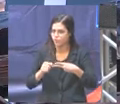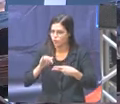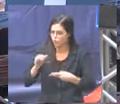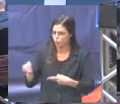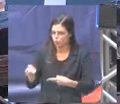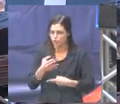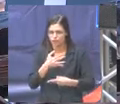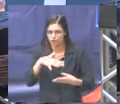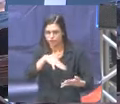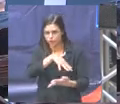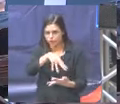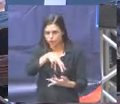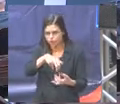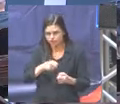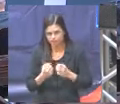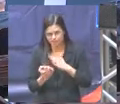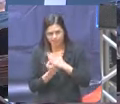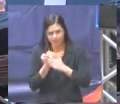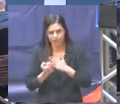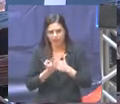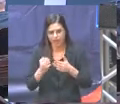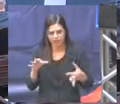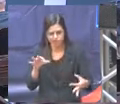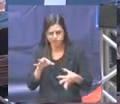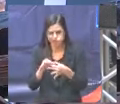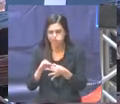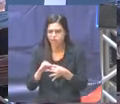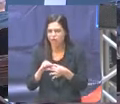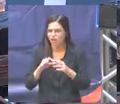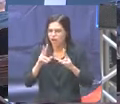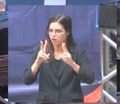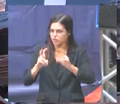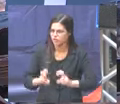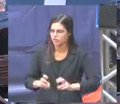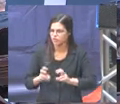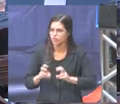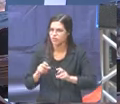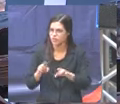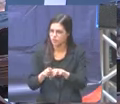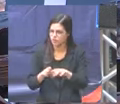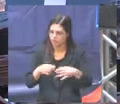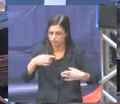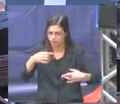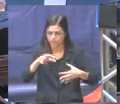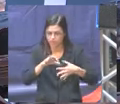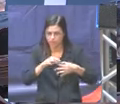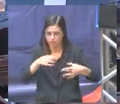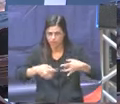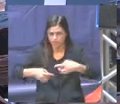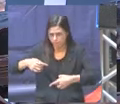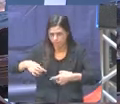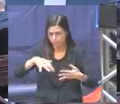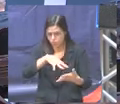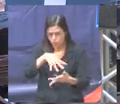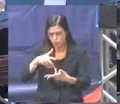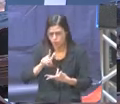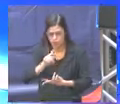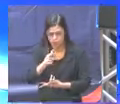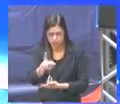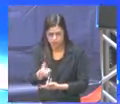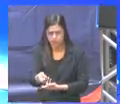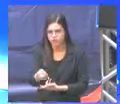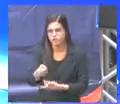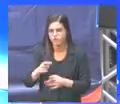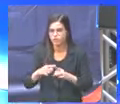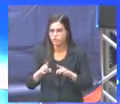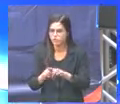e sustentabilidade empresarial. E esse é um tema que não só se alinha com os grandes debates globais do G20, mas também toca diretamente nas